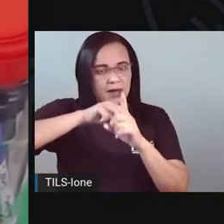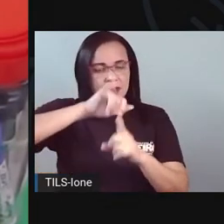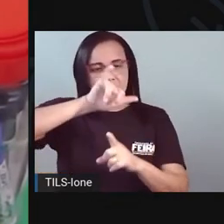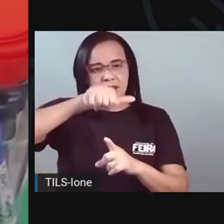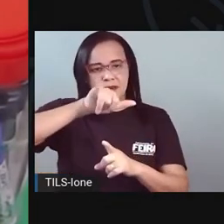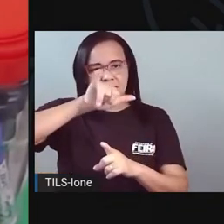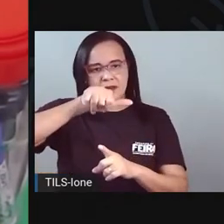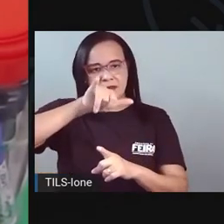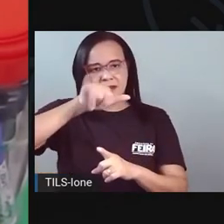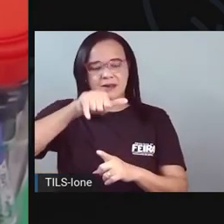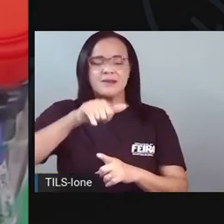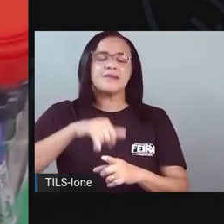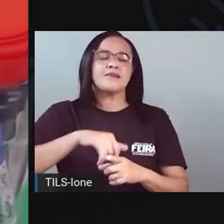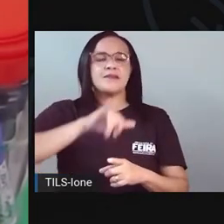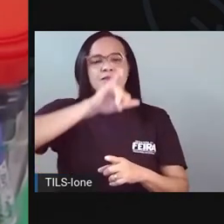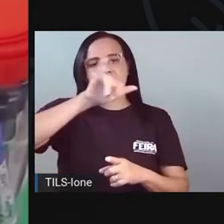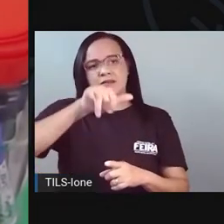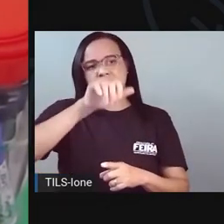Ó.